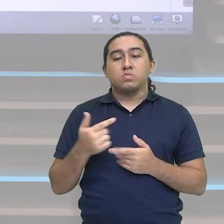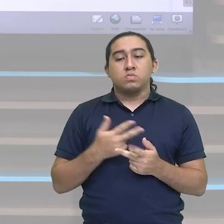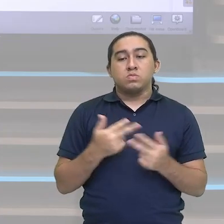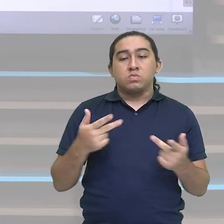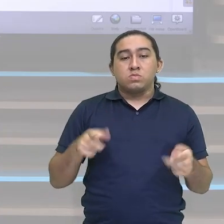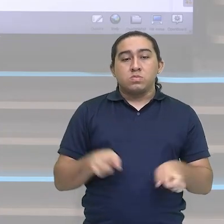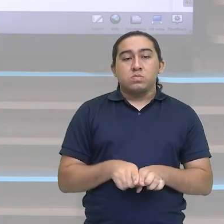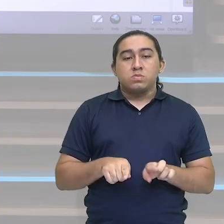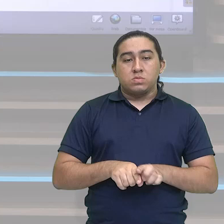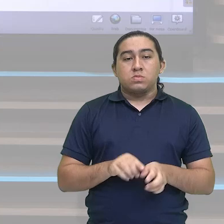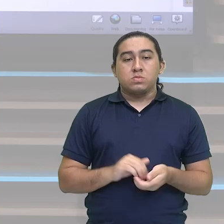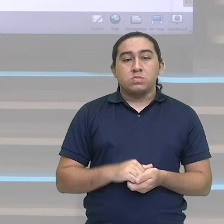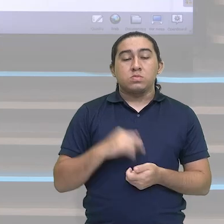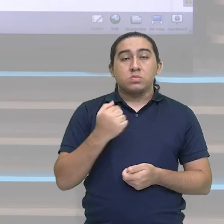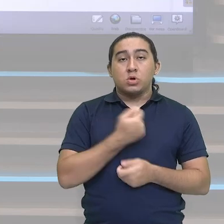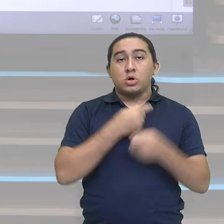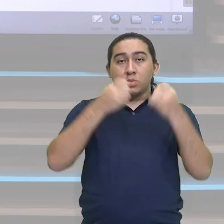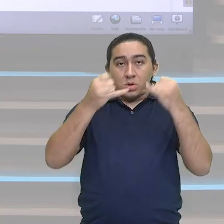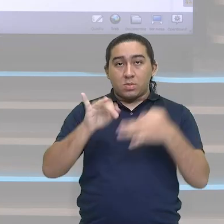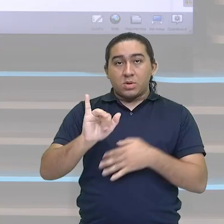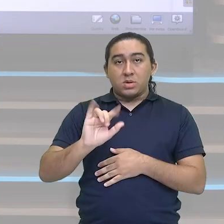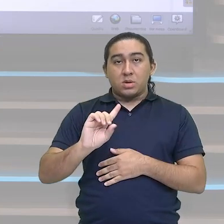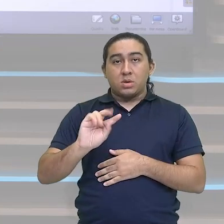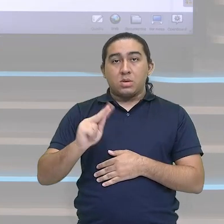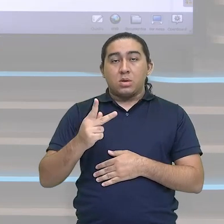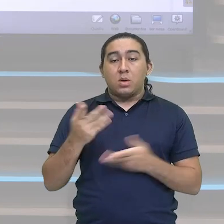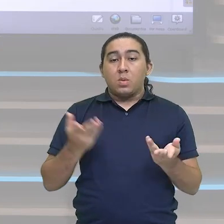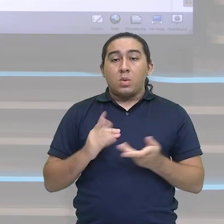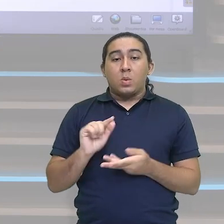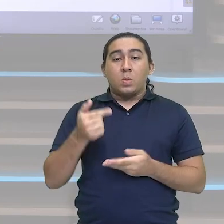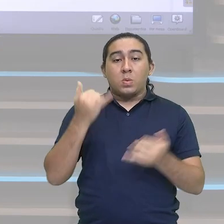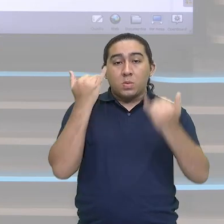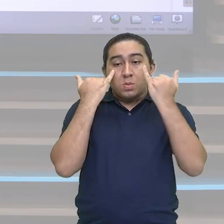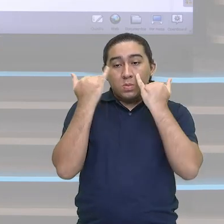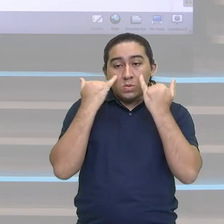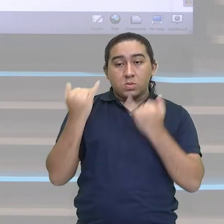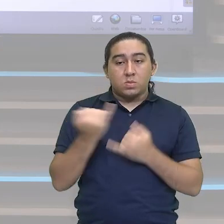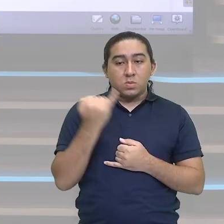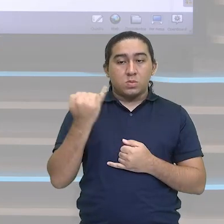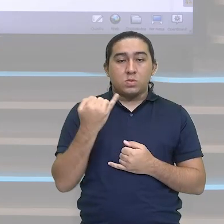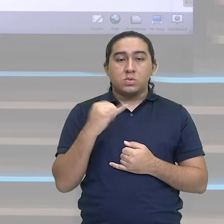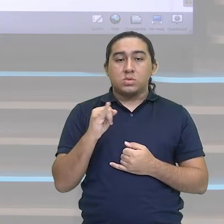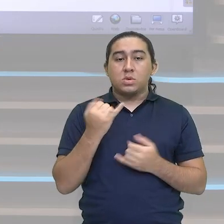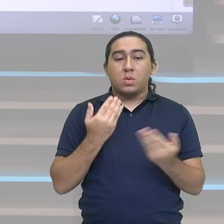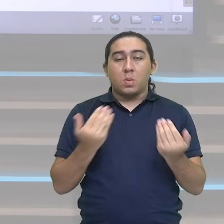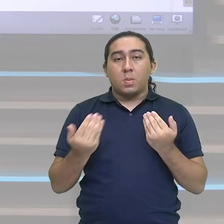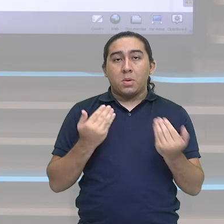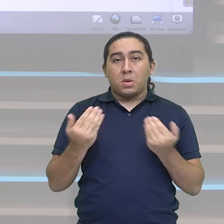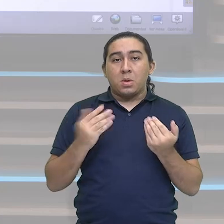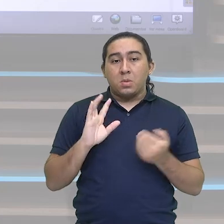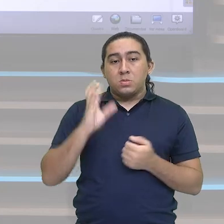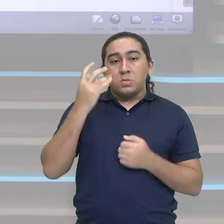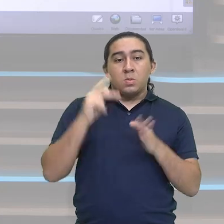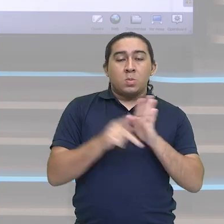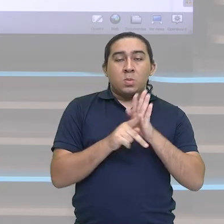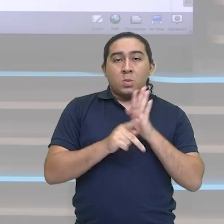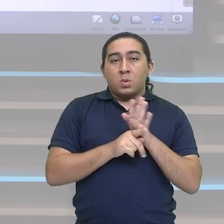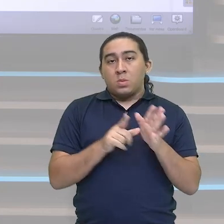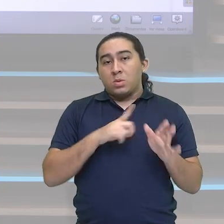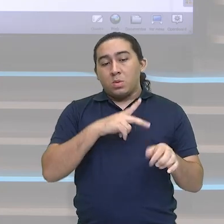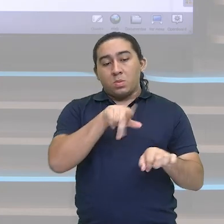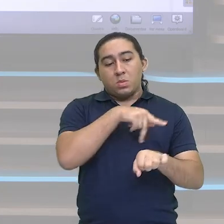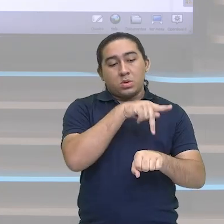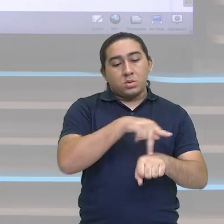Bom, gente, falamos sobre o DH, agora a gente vai falar sobre outra informação muito importante quando a gente vai comparar, né, situações ali entre